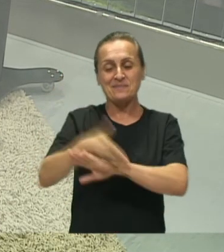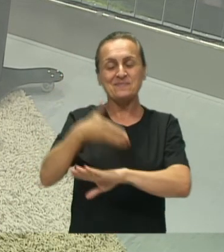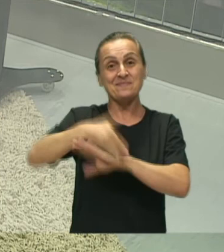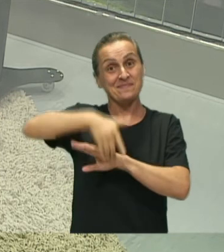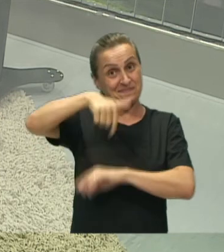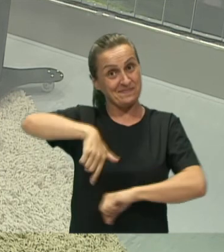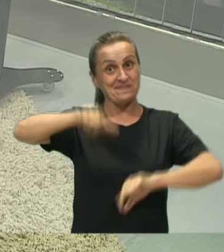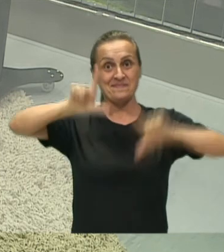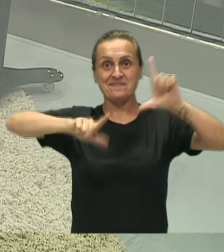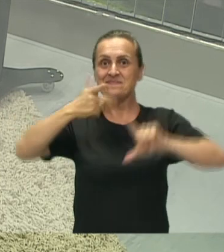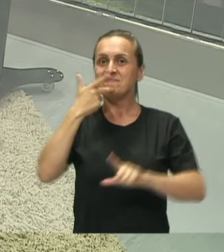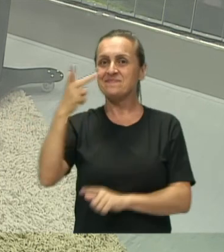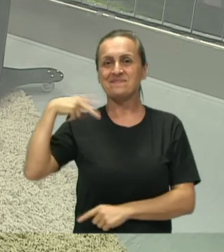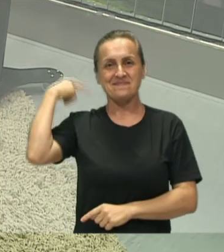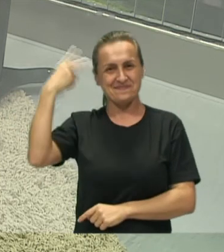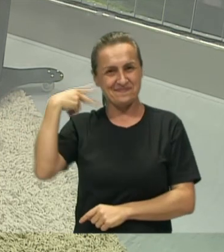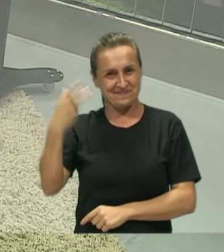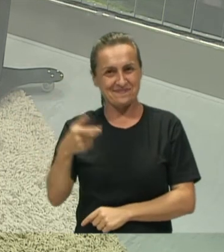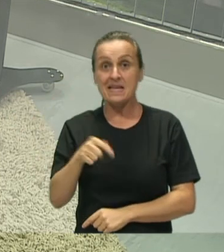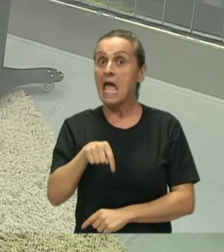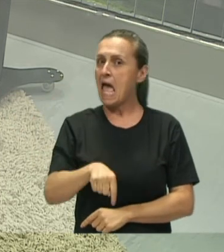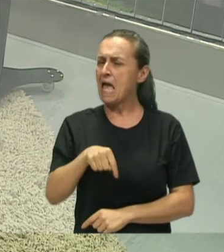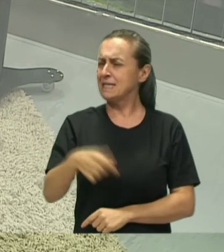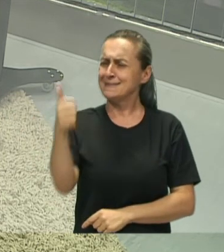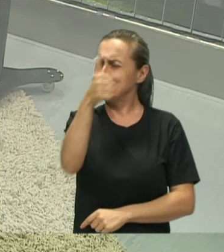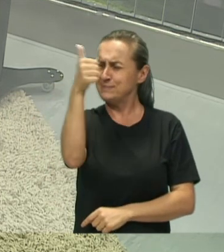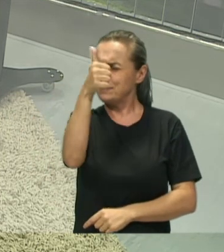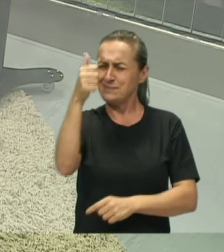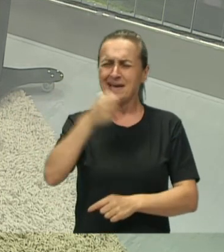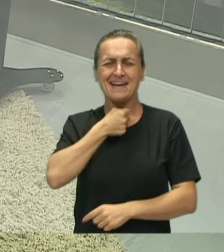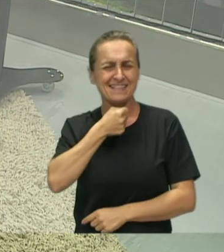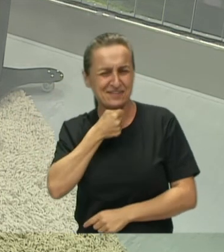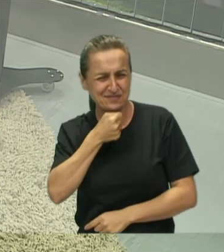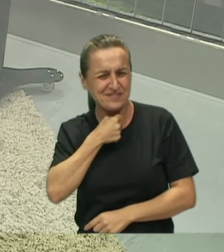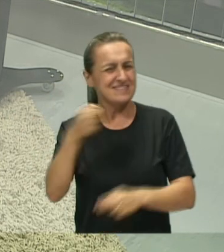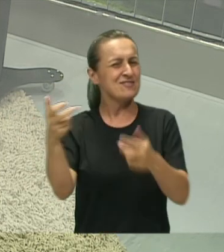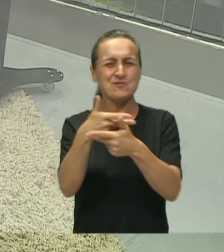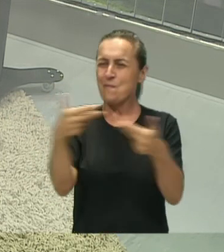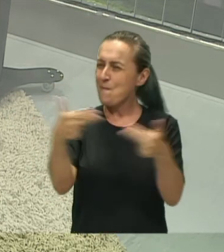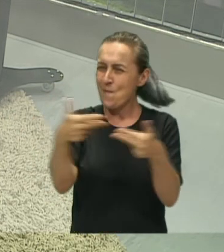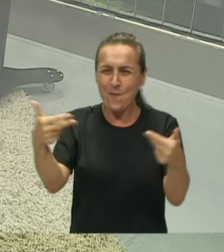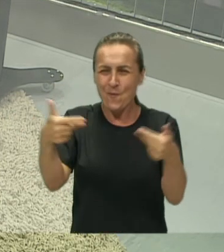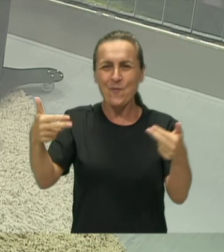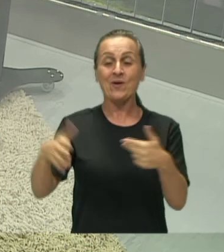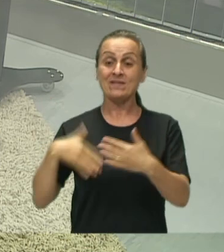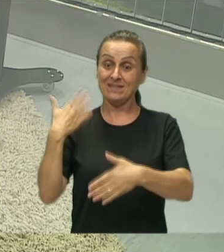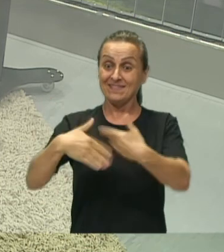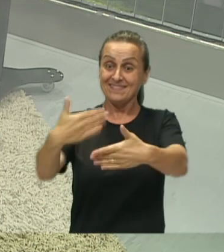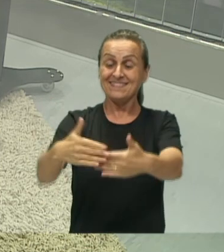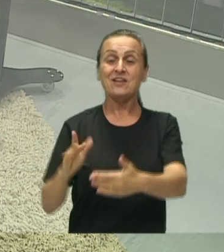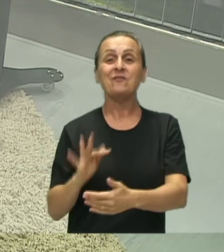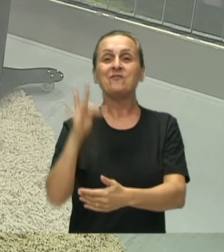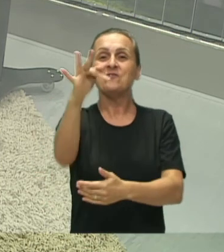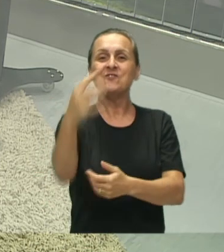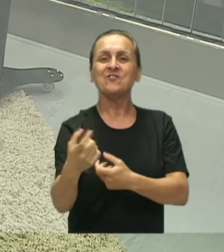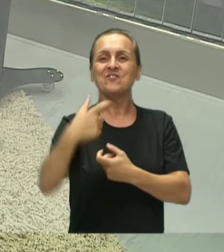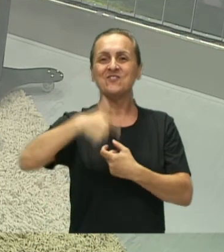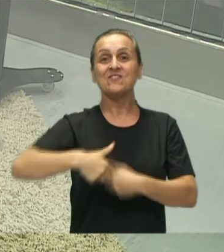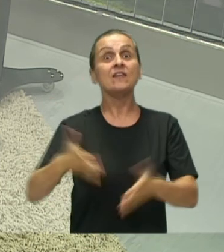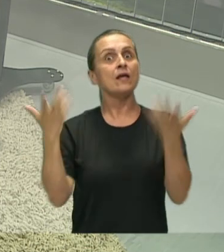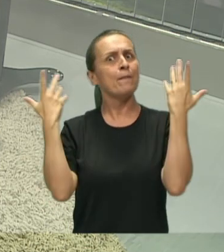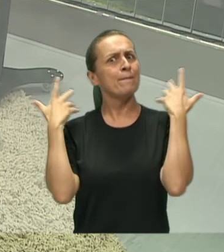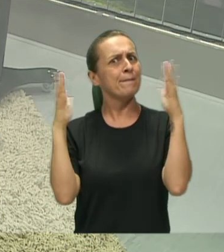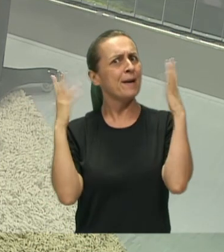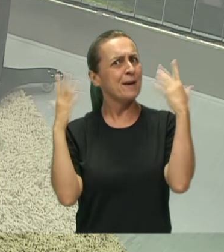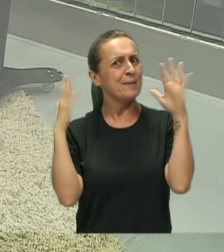Fala vereador com certeza Essa é só a primeira entrevista de muitas né e muita coisa aí pela frente ainda quero te